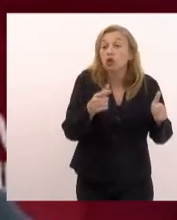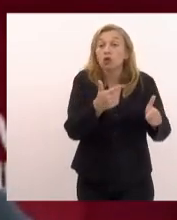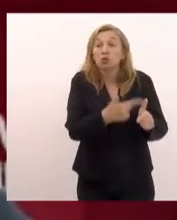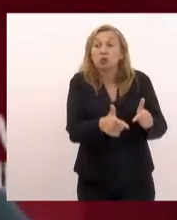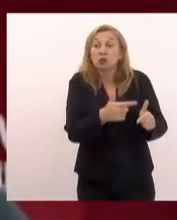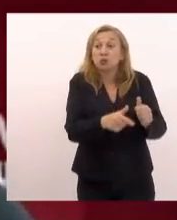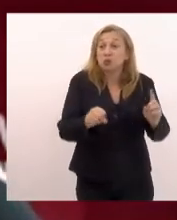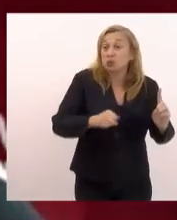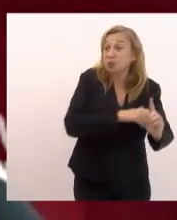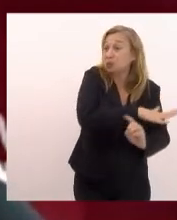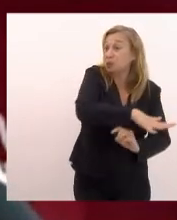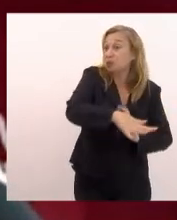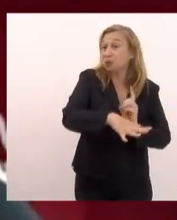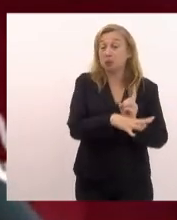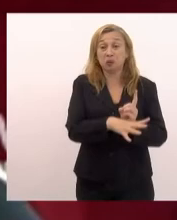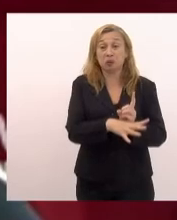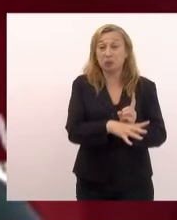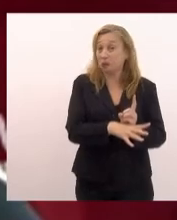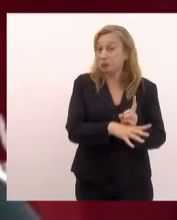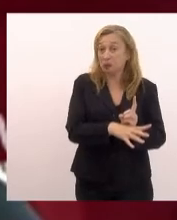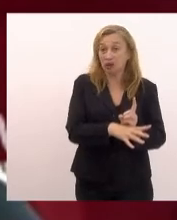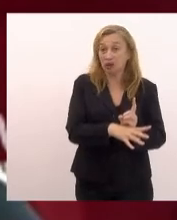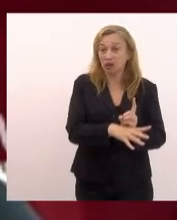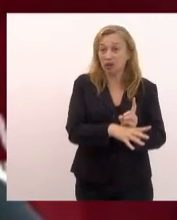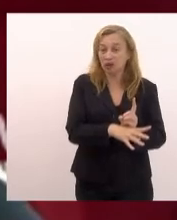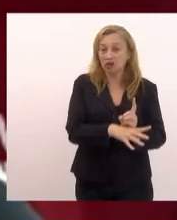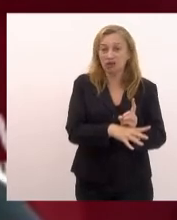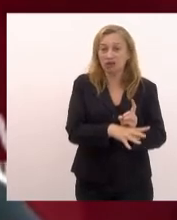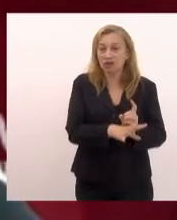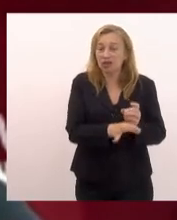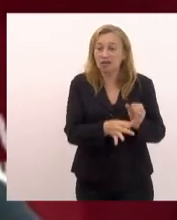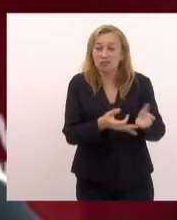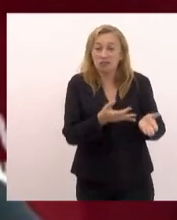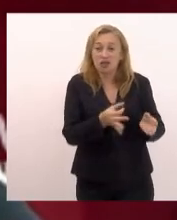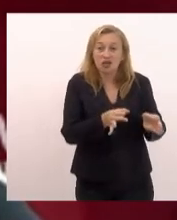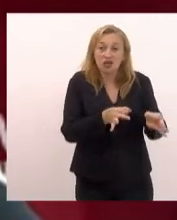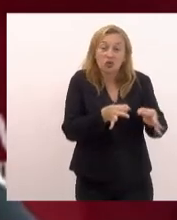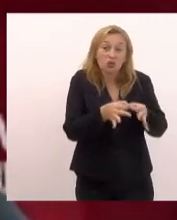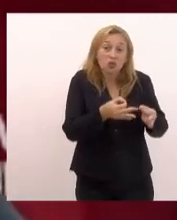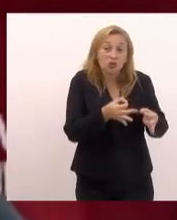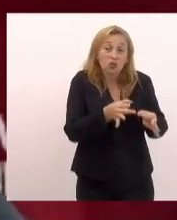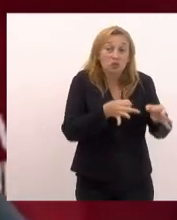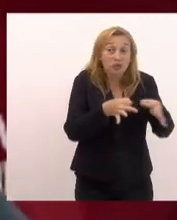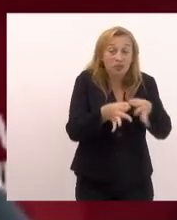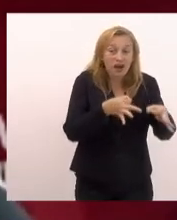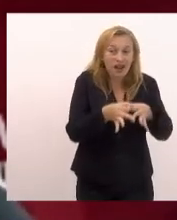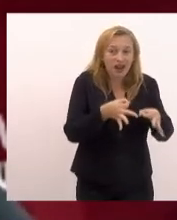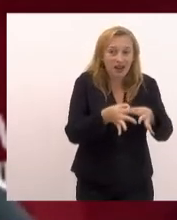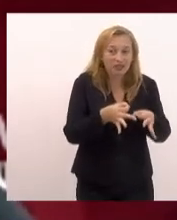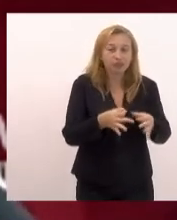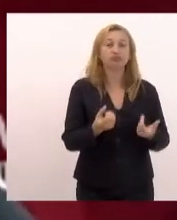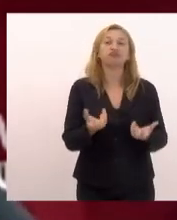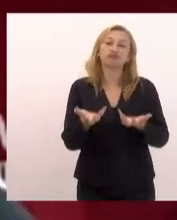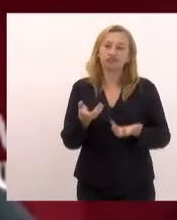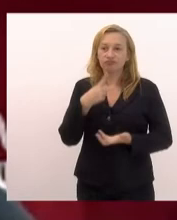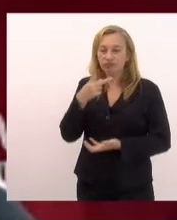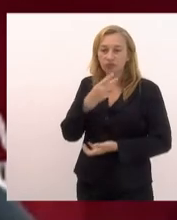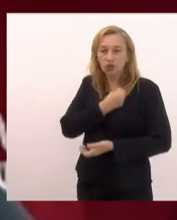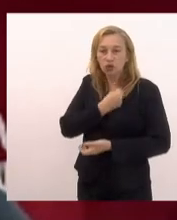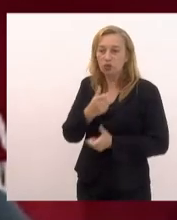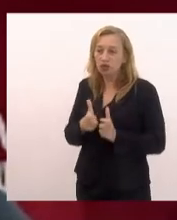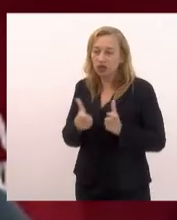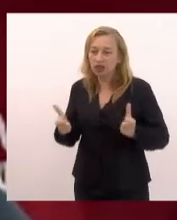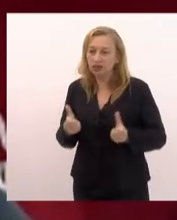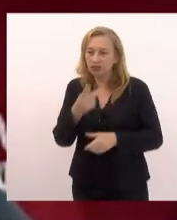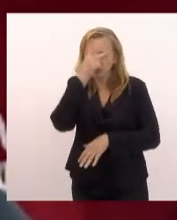sociais que não são atacados como deveriam ser. Eu quero lembrar aqui, né, o aumento da população de